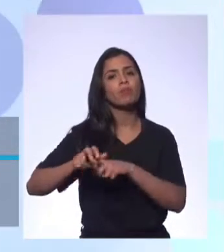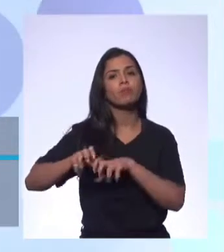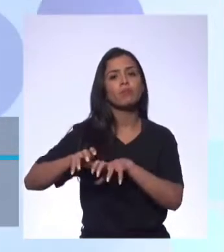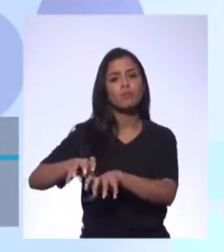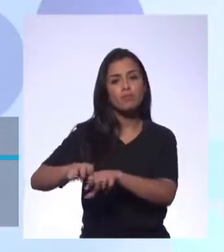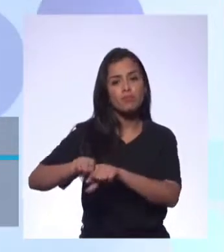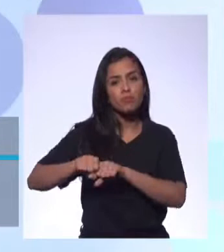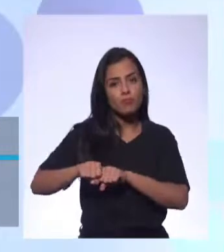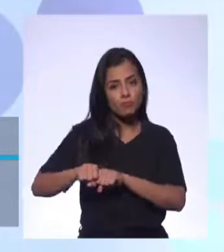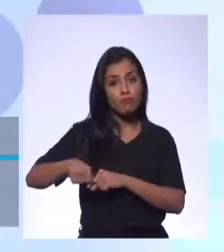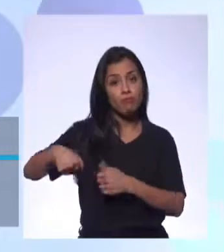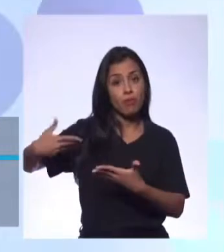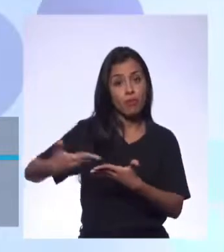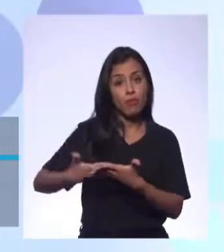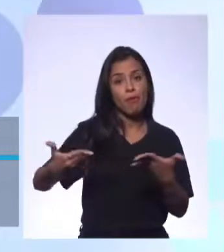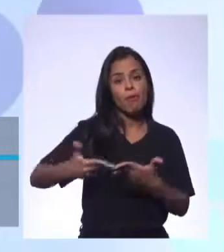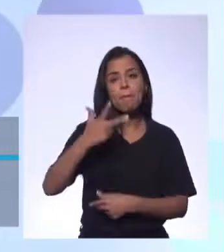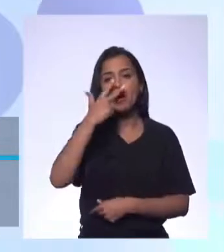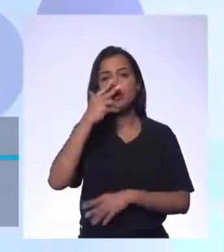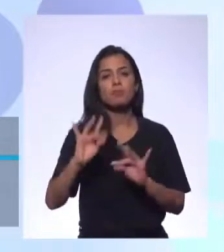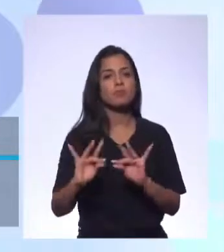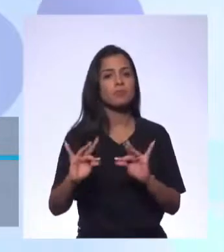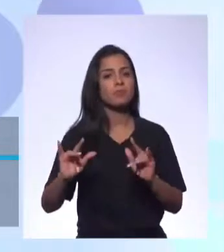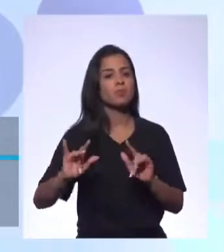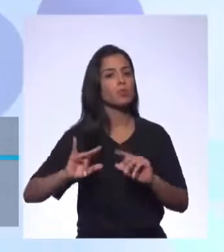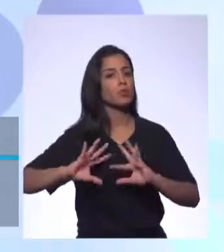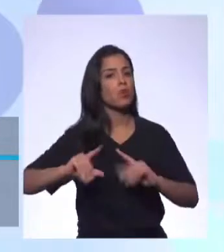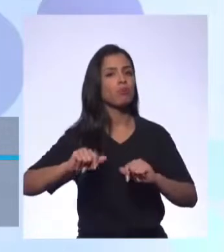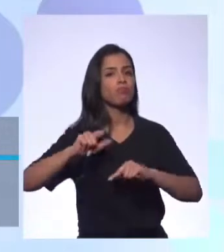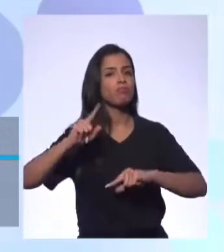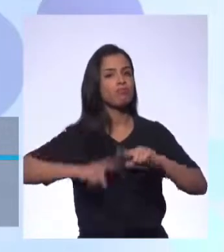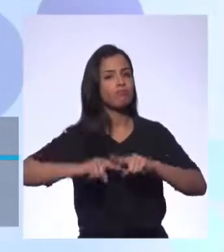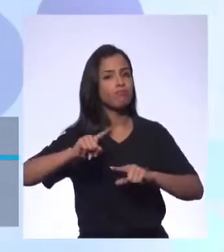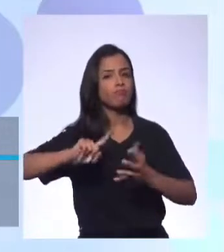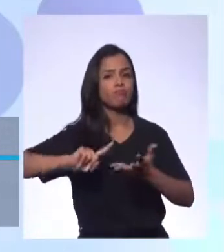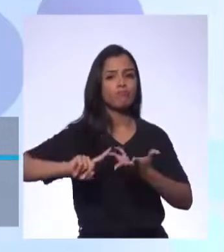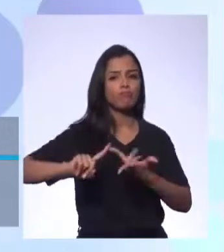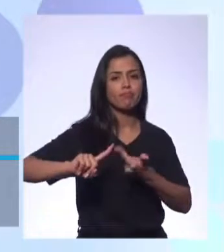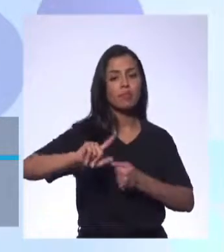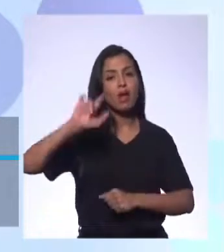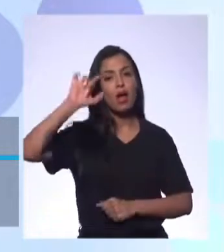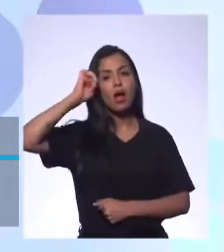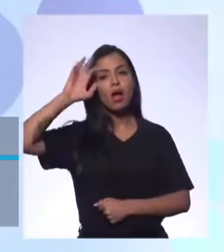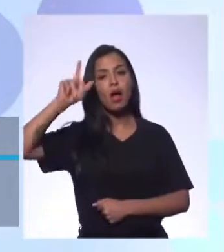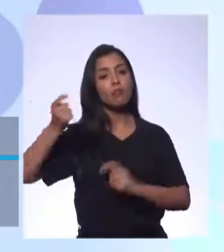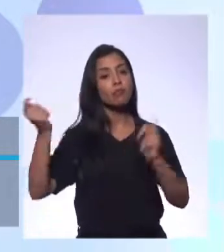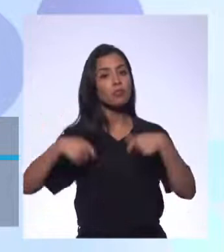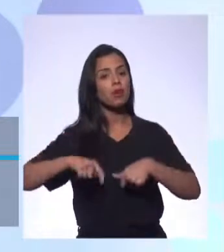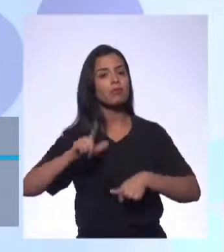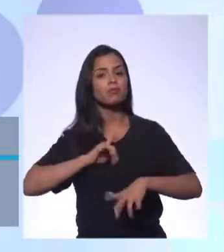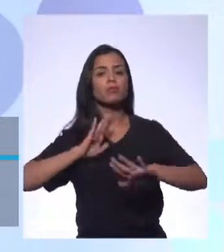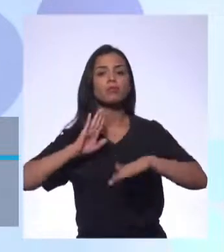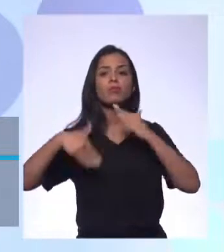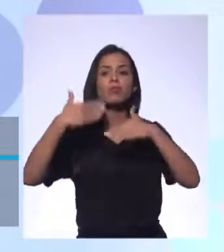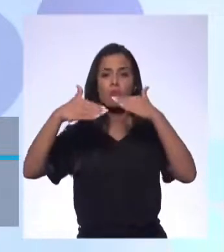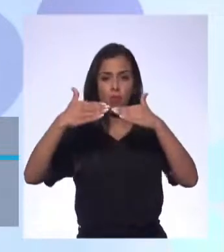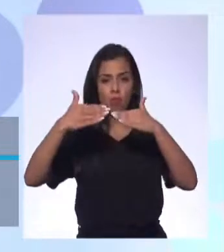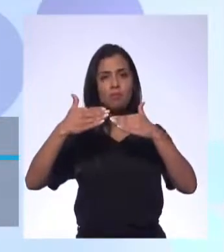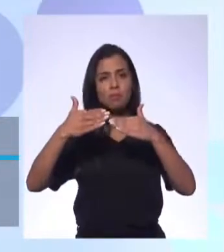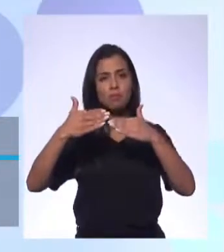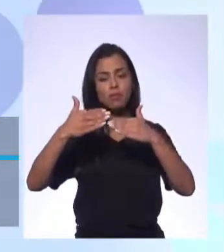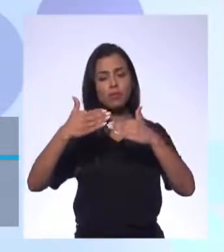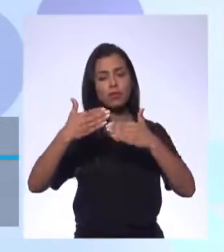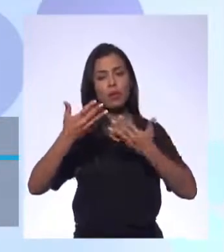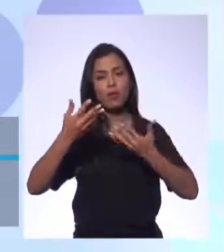tão contundente que meio que esgotou os recursos com os quais a África poderia se desenvolver pelo